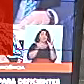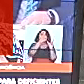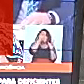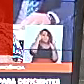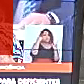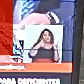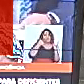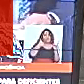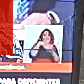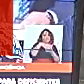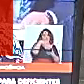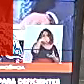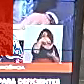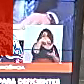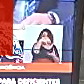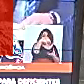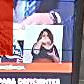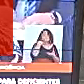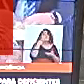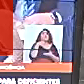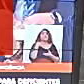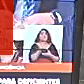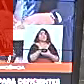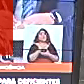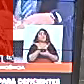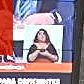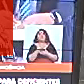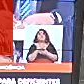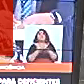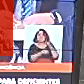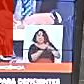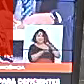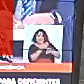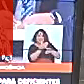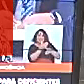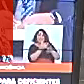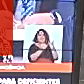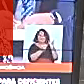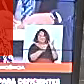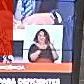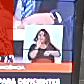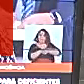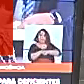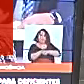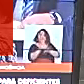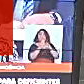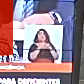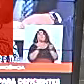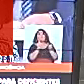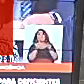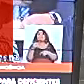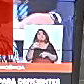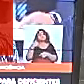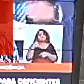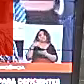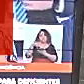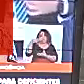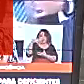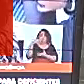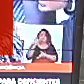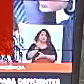Nós suspendemos a emissão da carteira, mas o idoso continuou usufruindo desse benefício regularmente. E